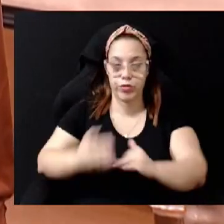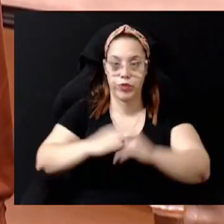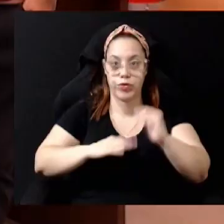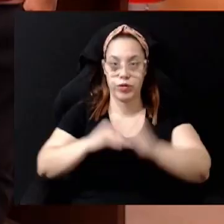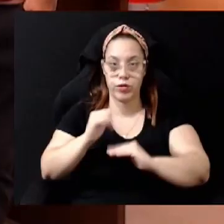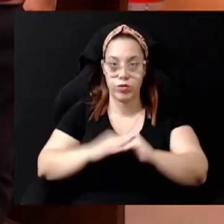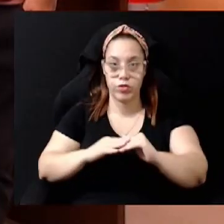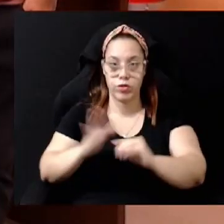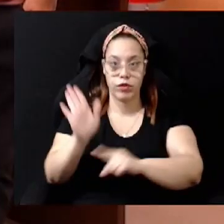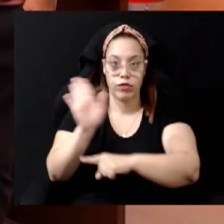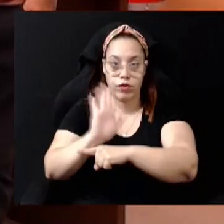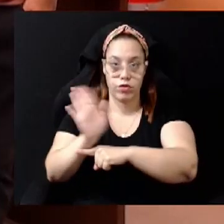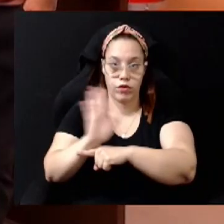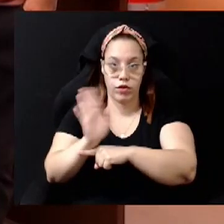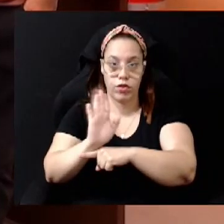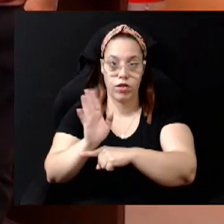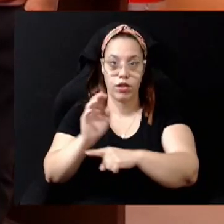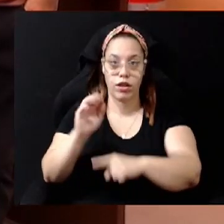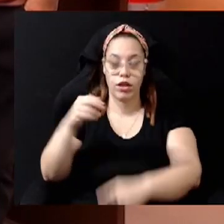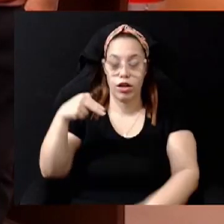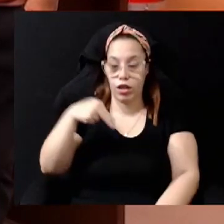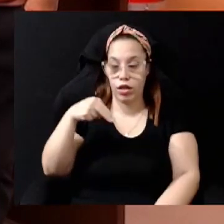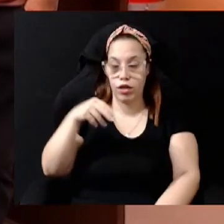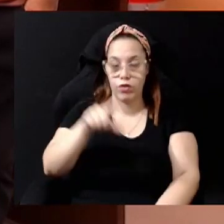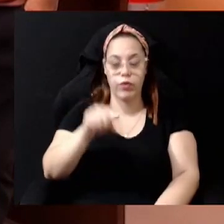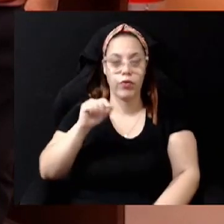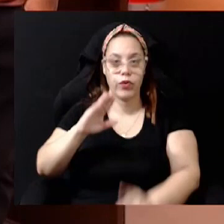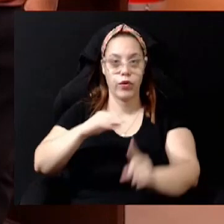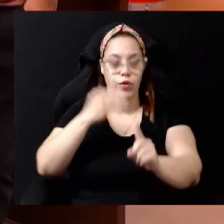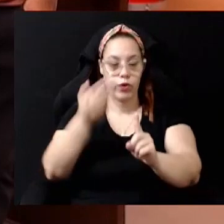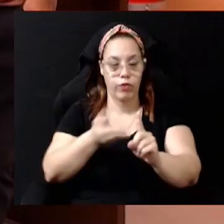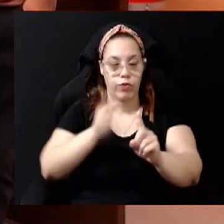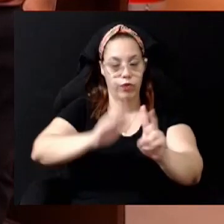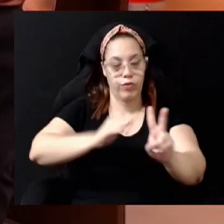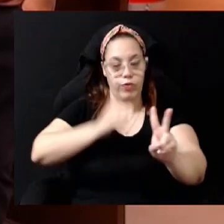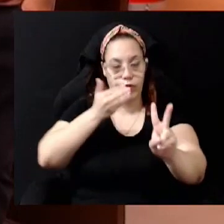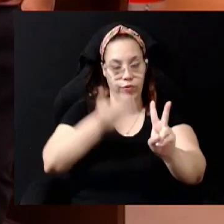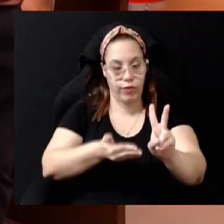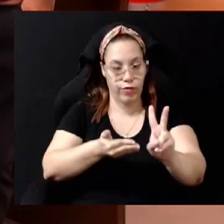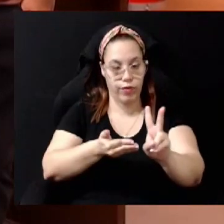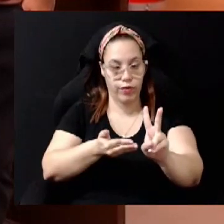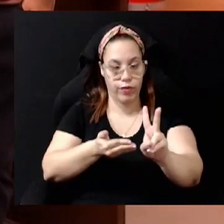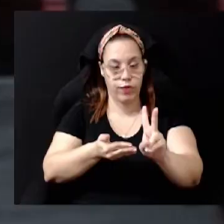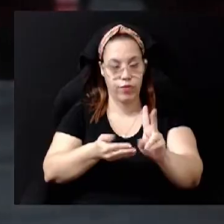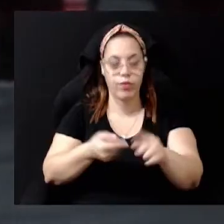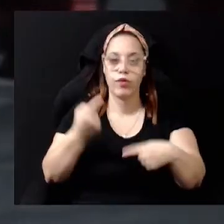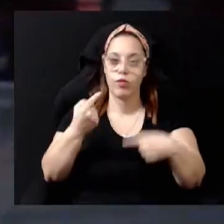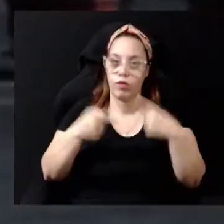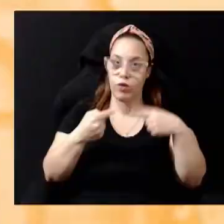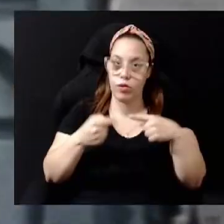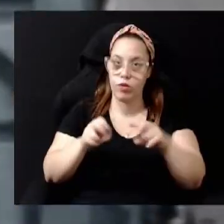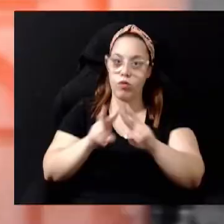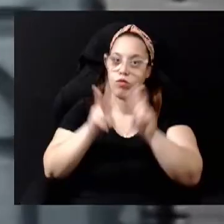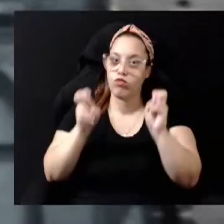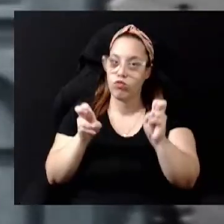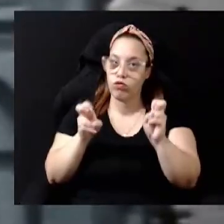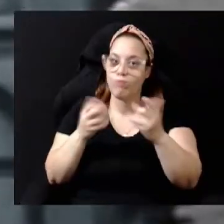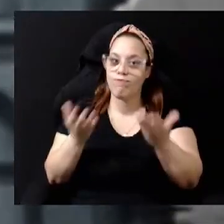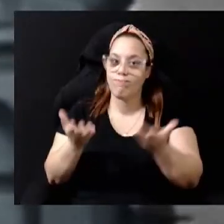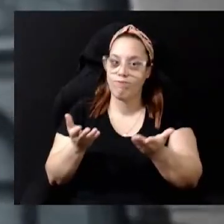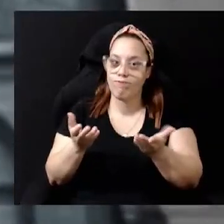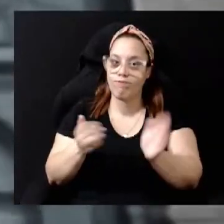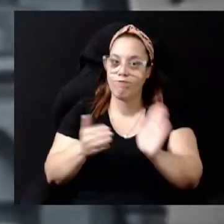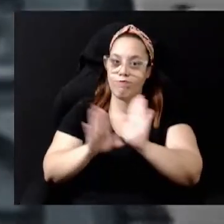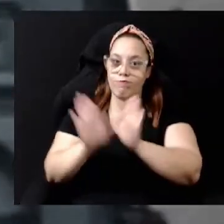de novembro, escolheu homenagear duas personalidades disruptivas para os seus tempos através da exibição dos